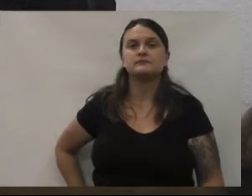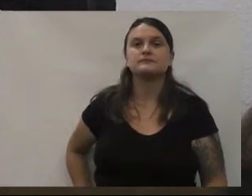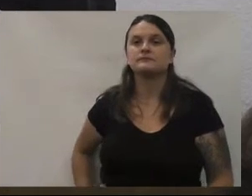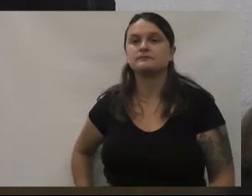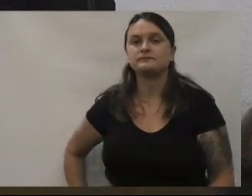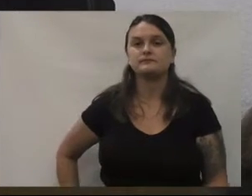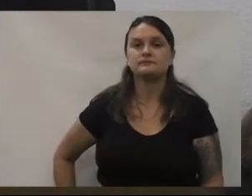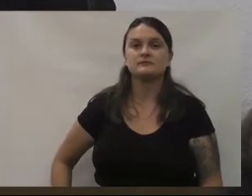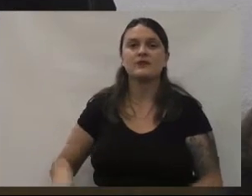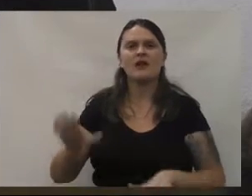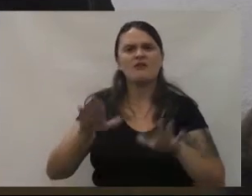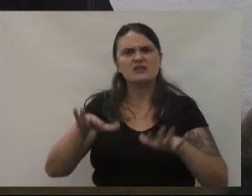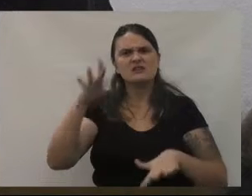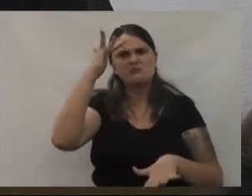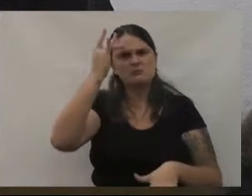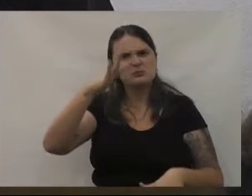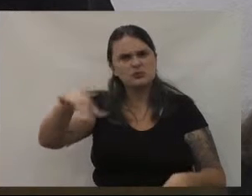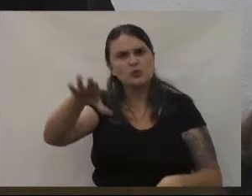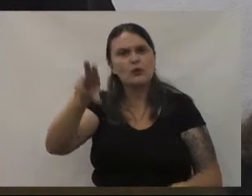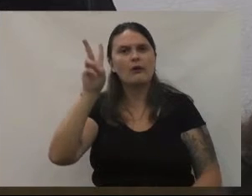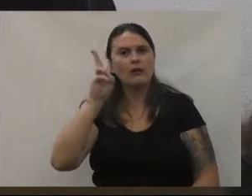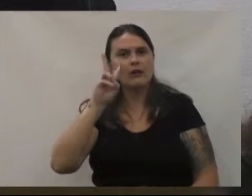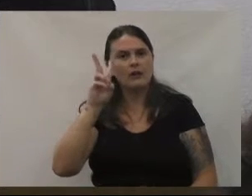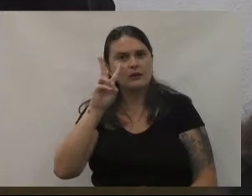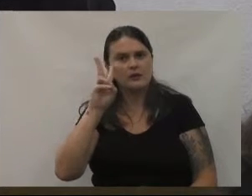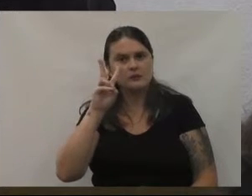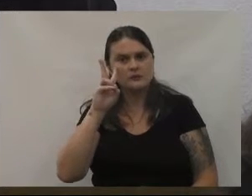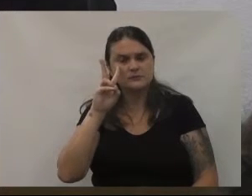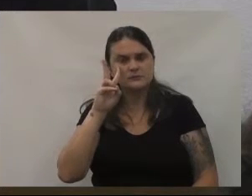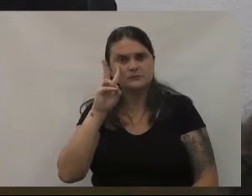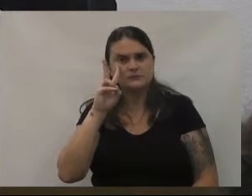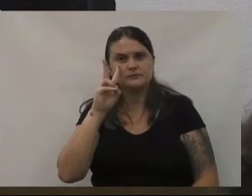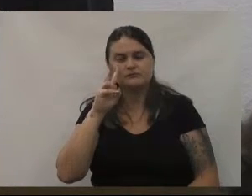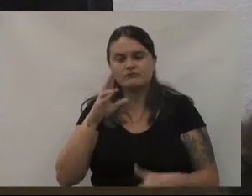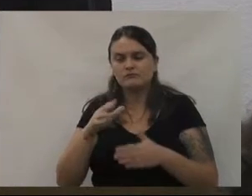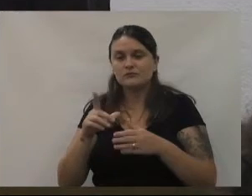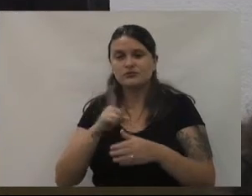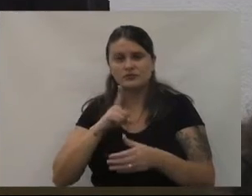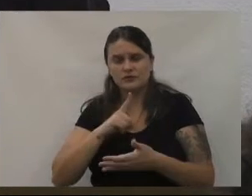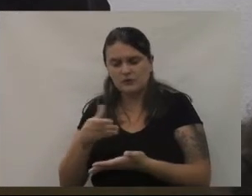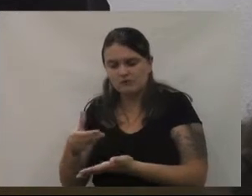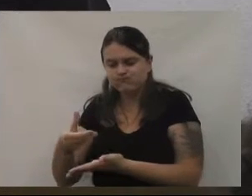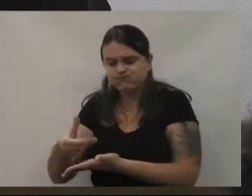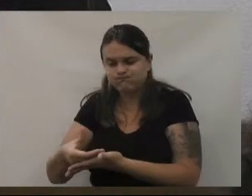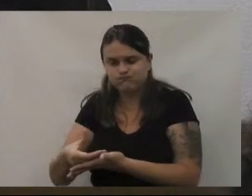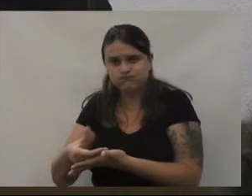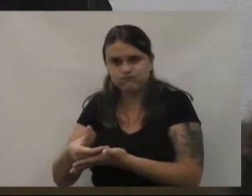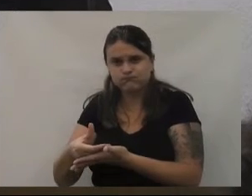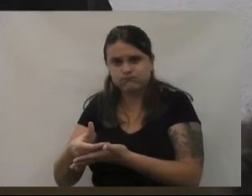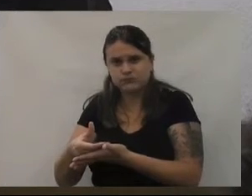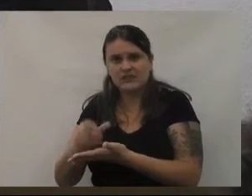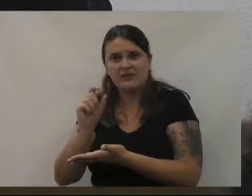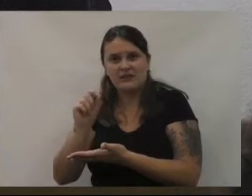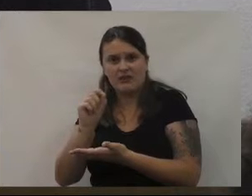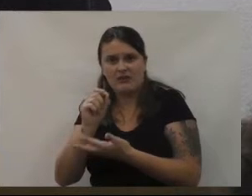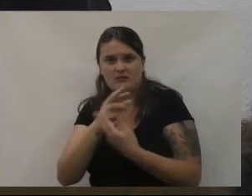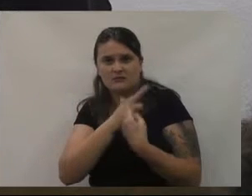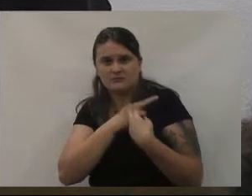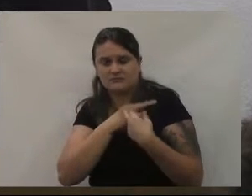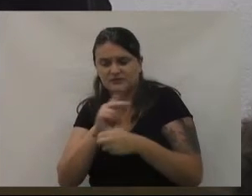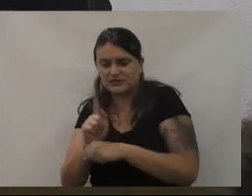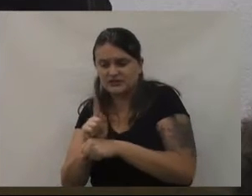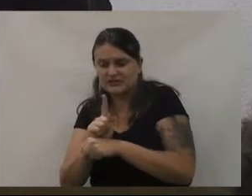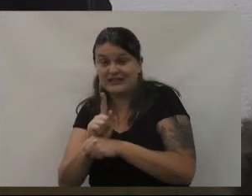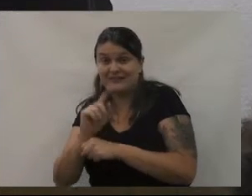Nesse meio tempo, vocês lembram que esse volume de dinheiro ele era gerenciado pelo